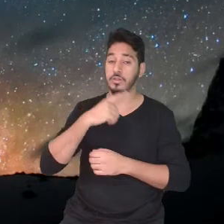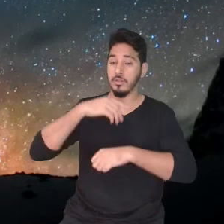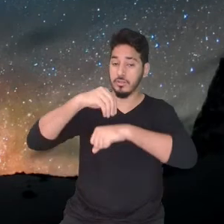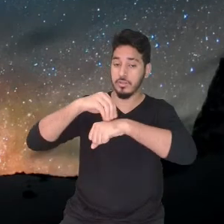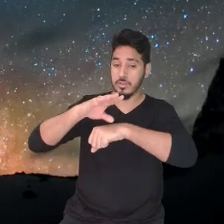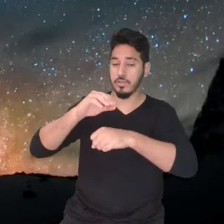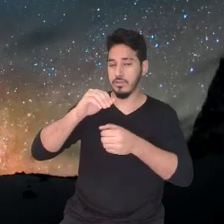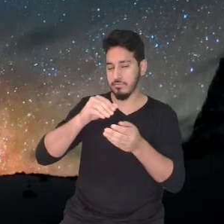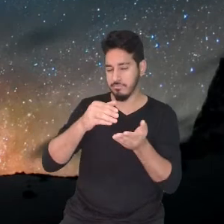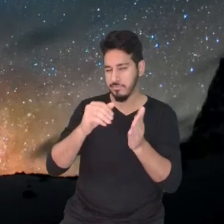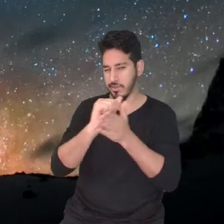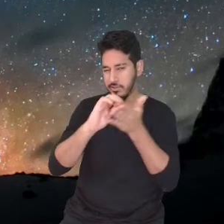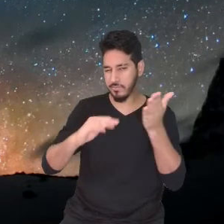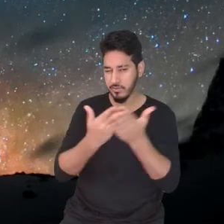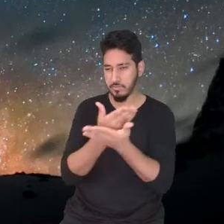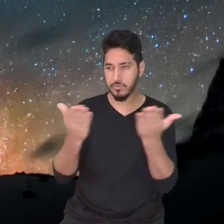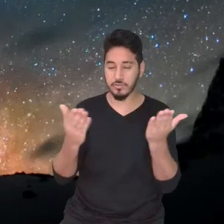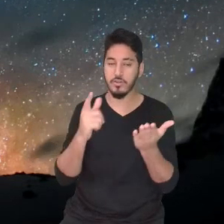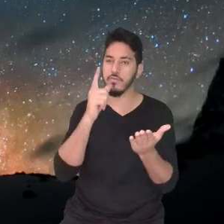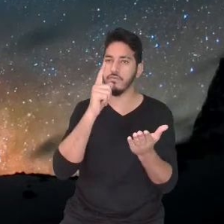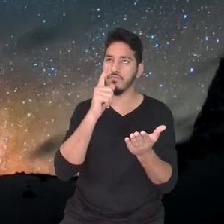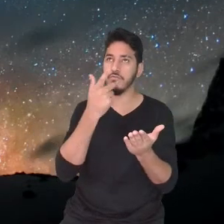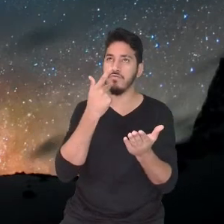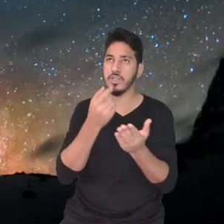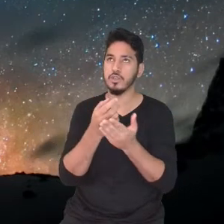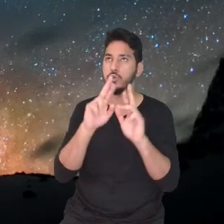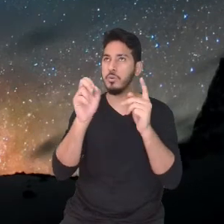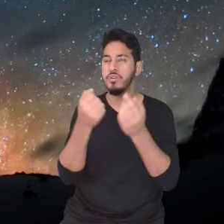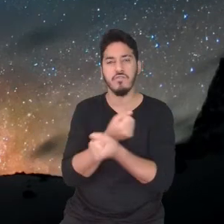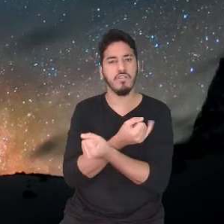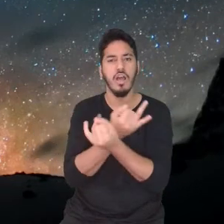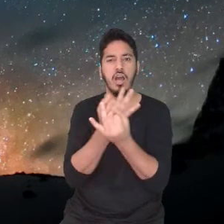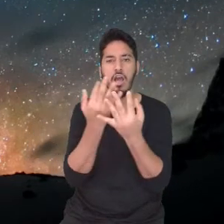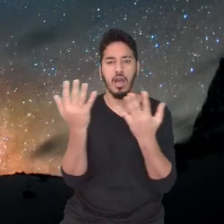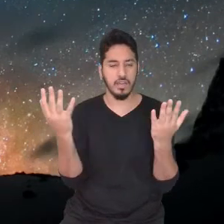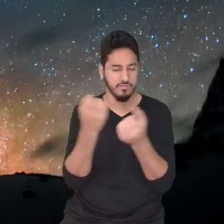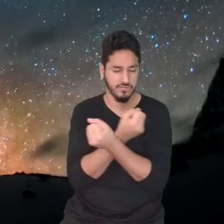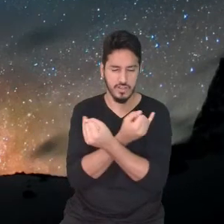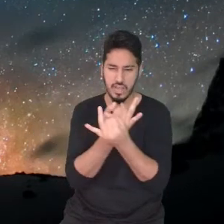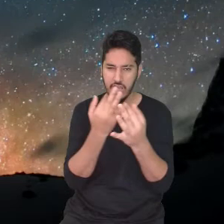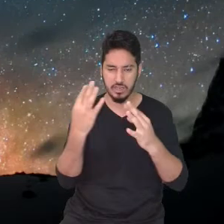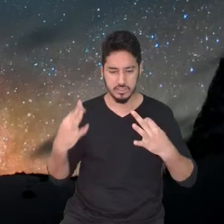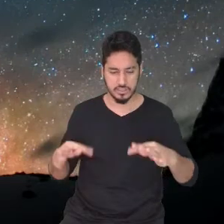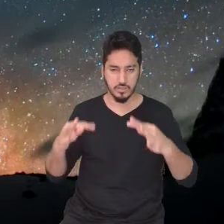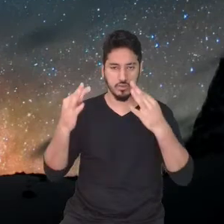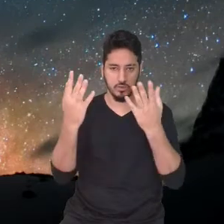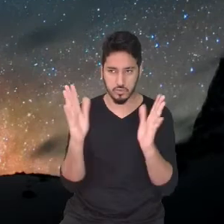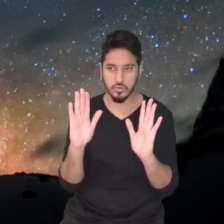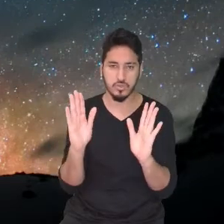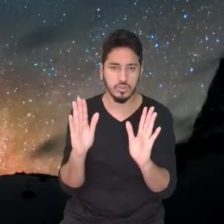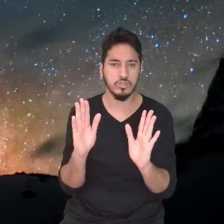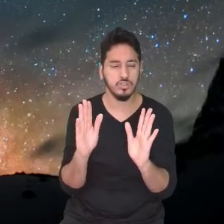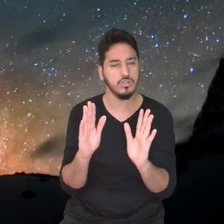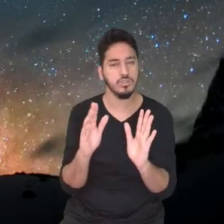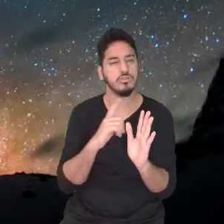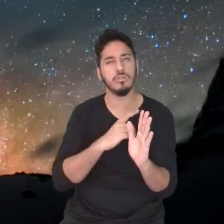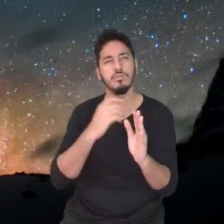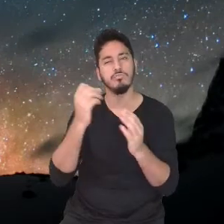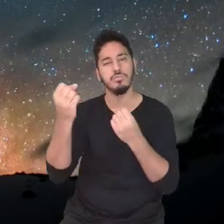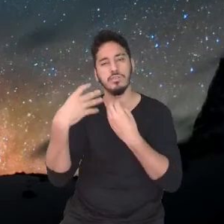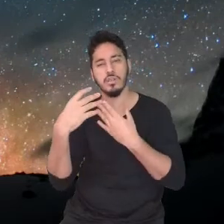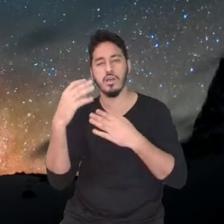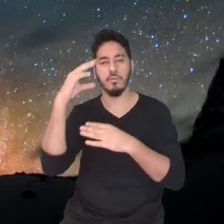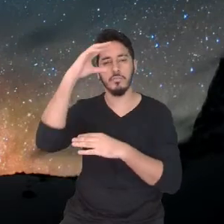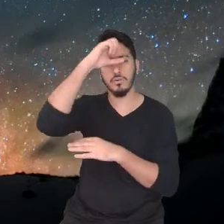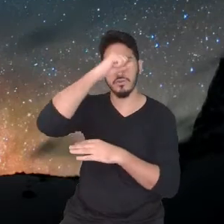de atividade, né? Falei de várias tecnologias que estão em nossa casa, que estão em nossa forma de aprender e de ensinar, que está